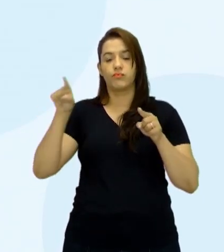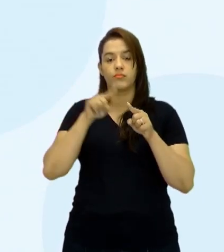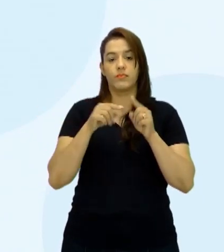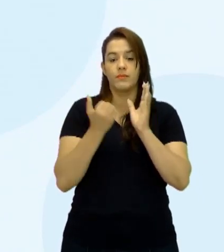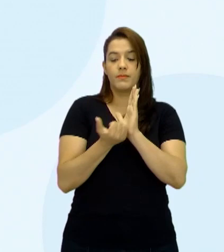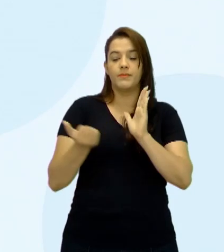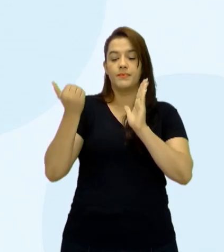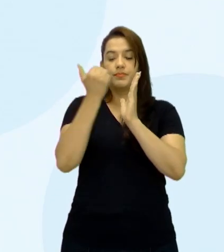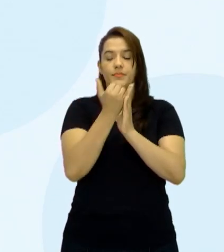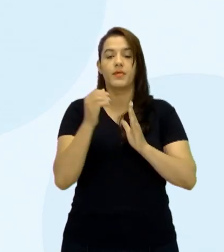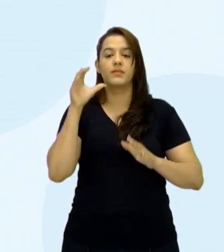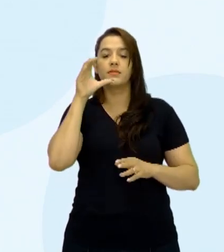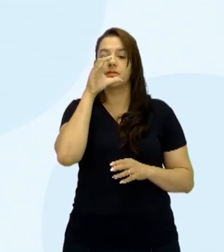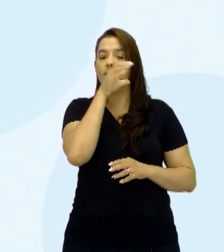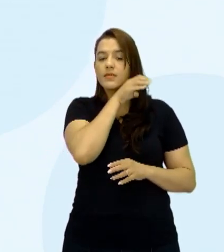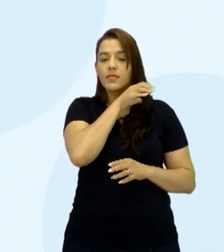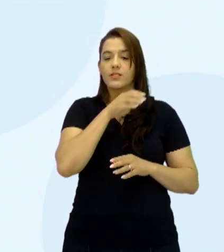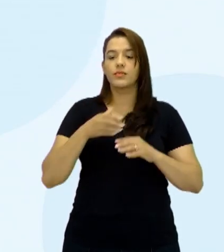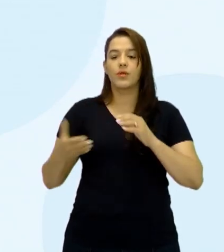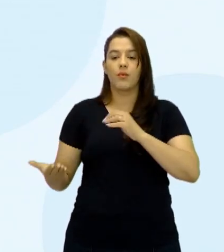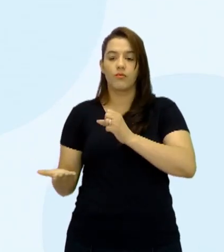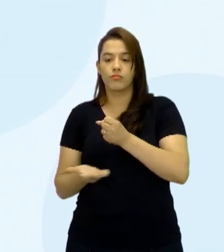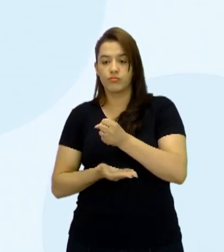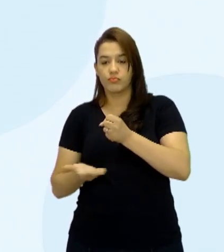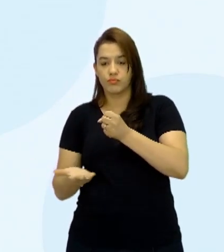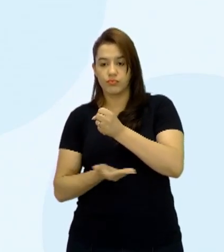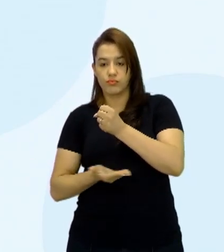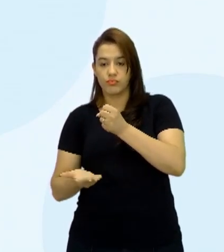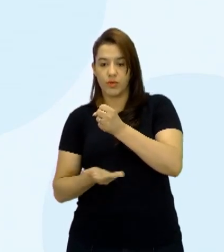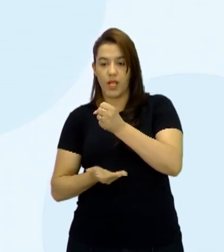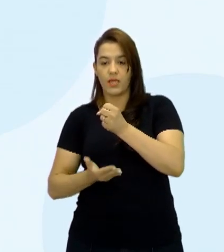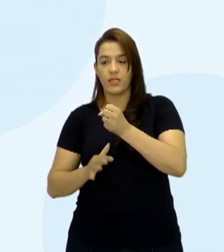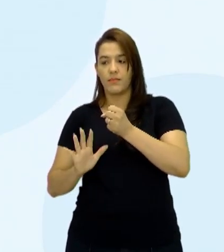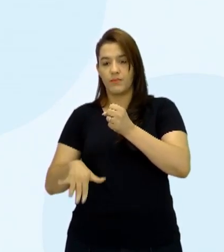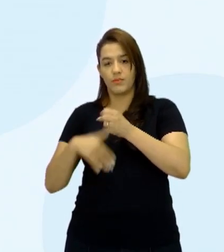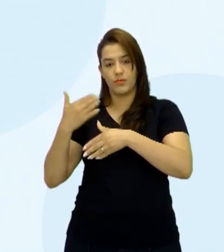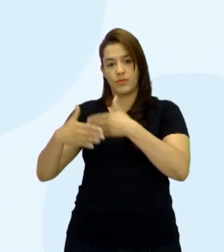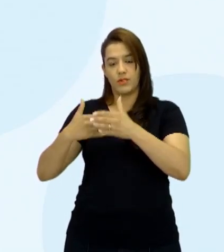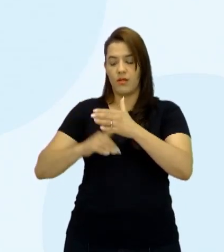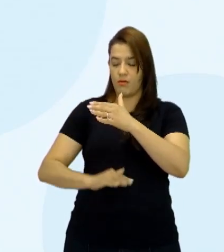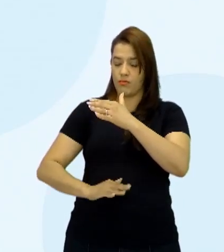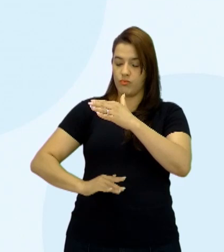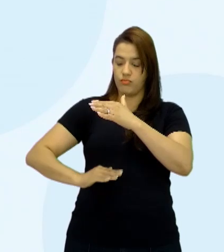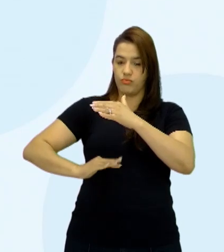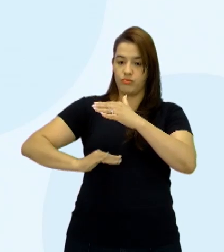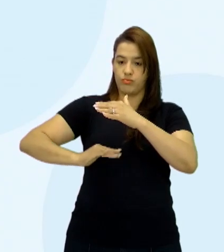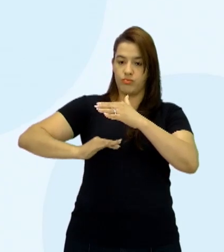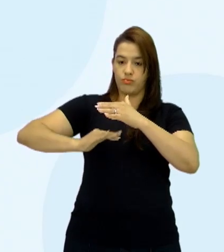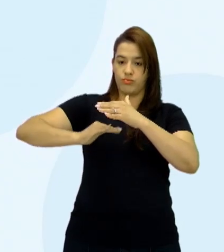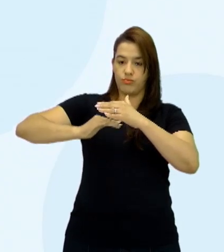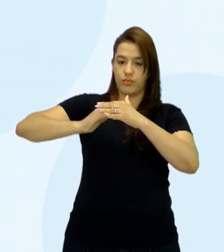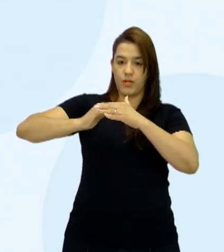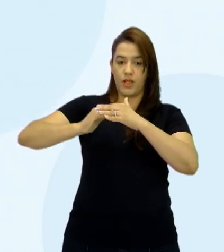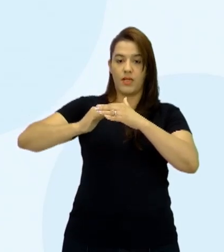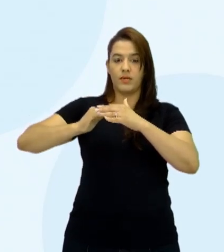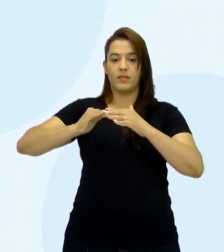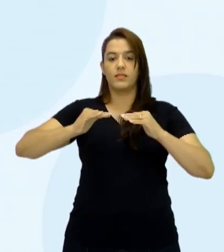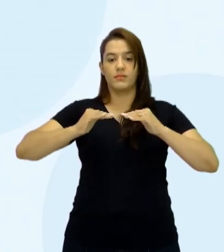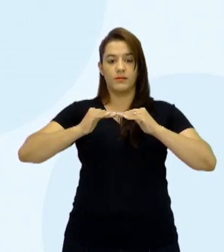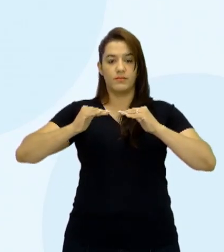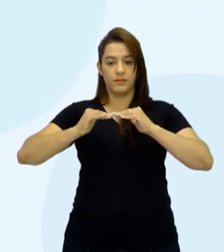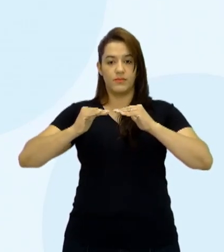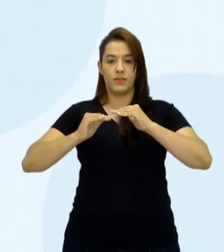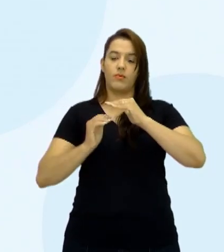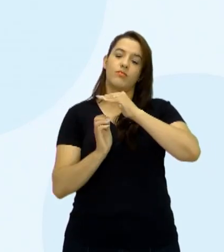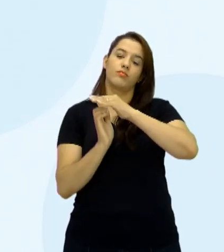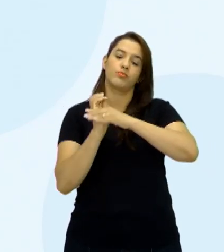quente fica no fundo, mas ela pode subir. Às vezes ela sobe, encontra ali alguma brecha na crosta terrestre